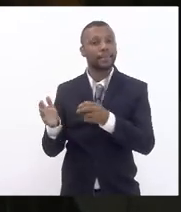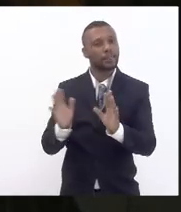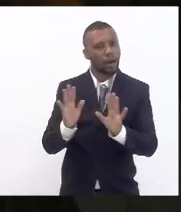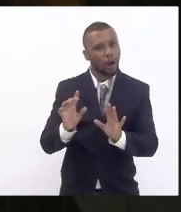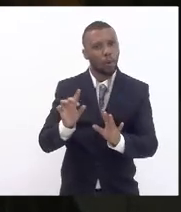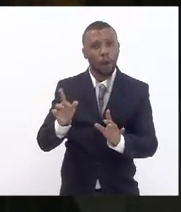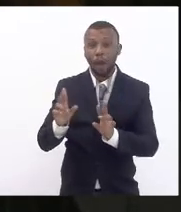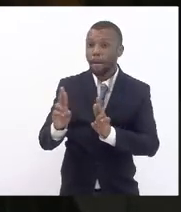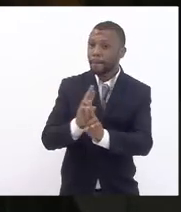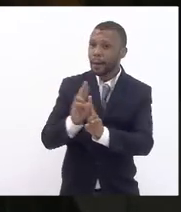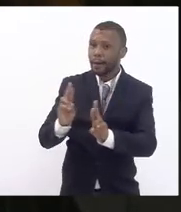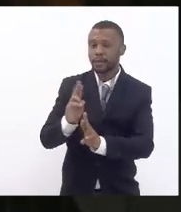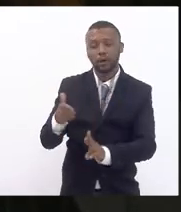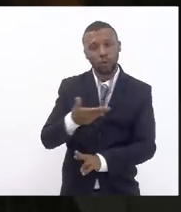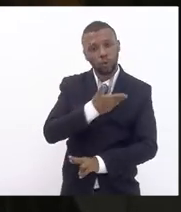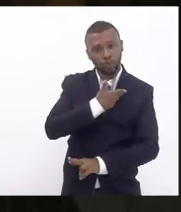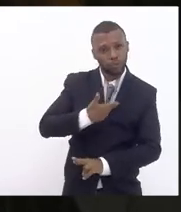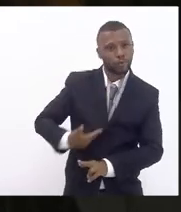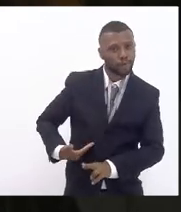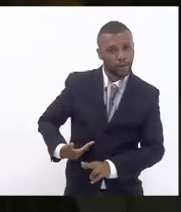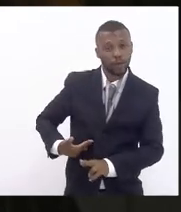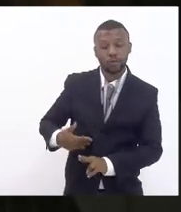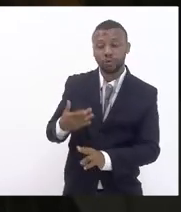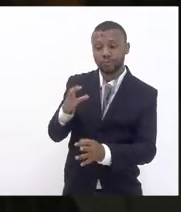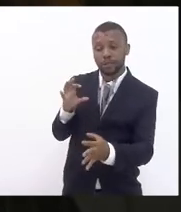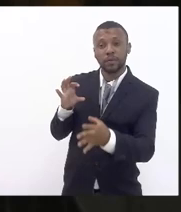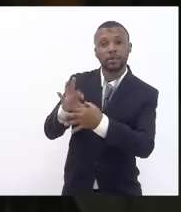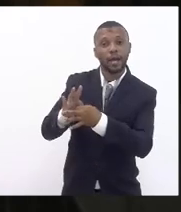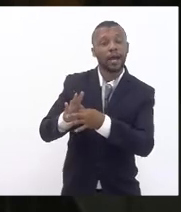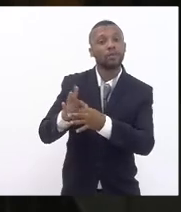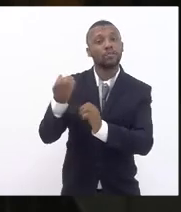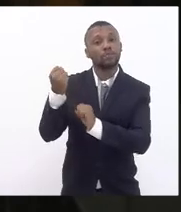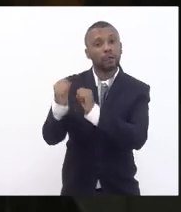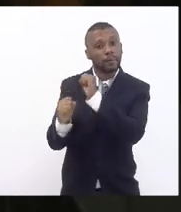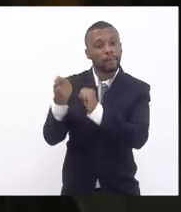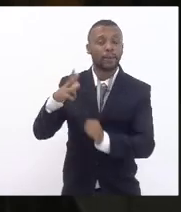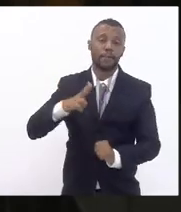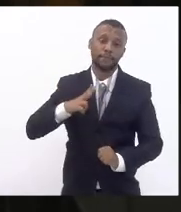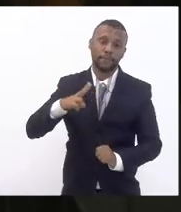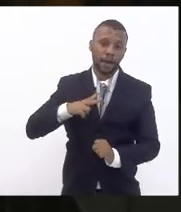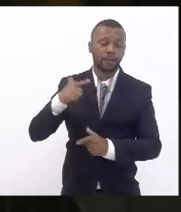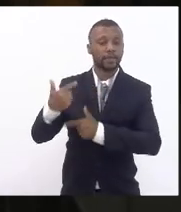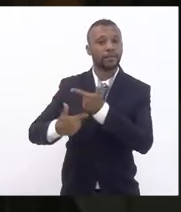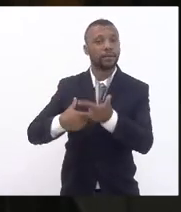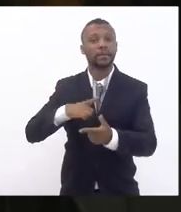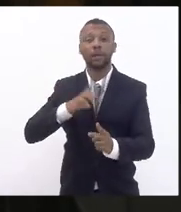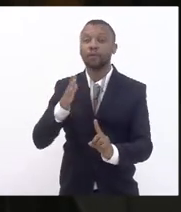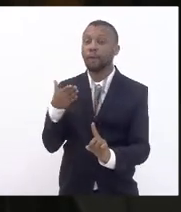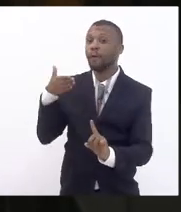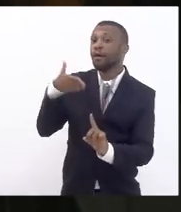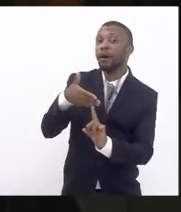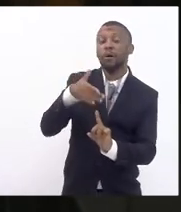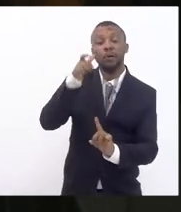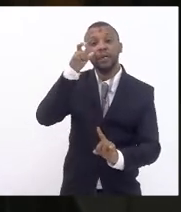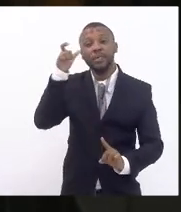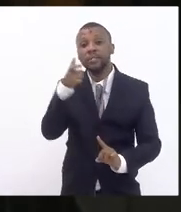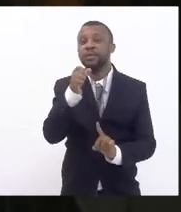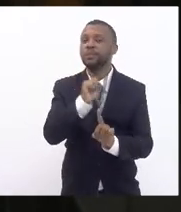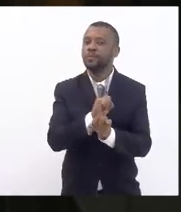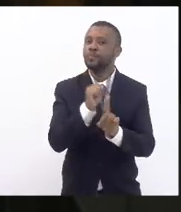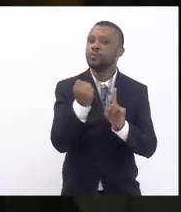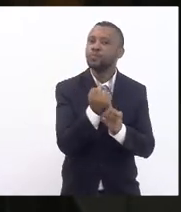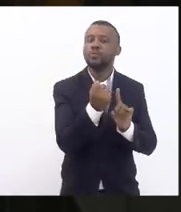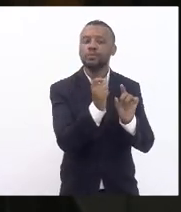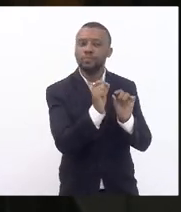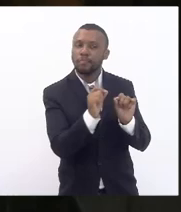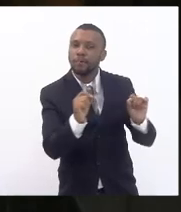Estado com o setor privado que opera o serviço, tendo como referência o interesse público, que é o interesse, nesse